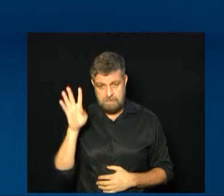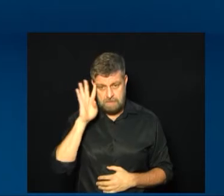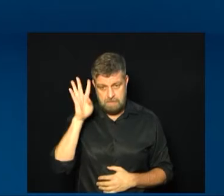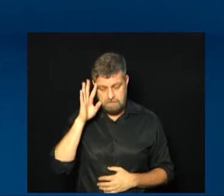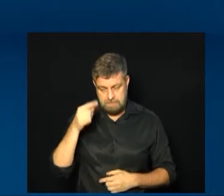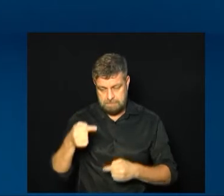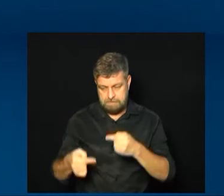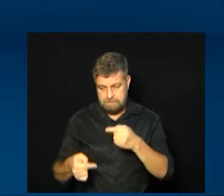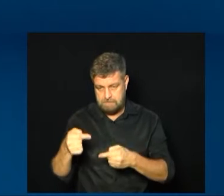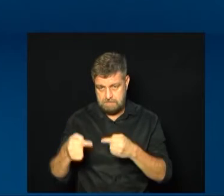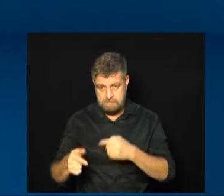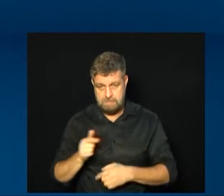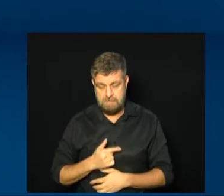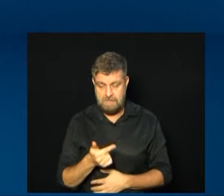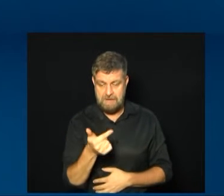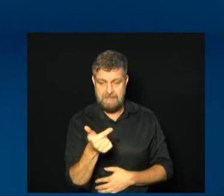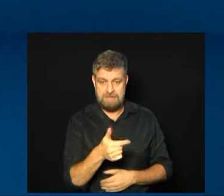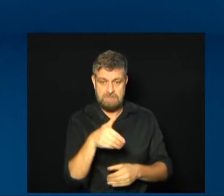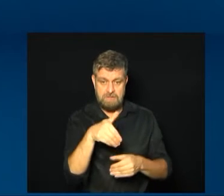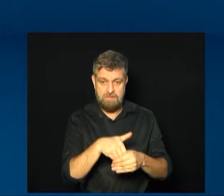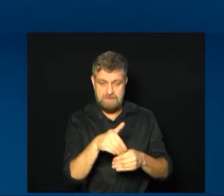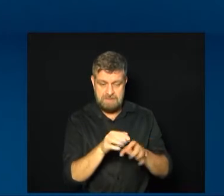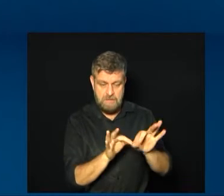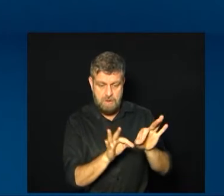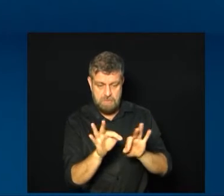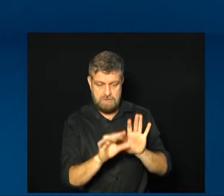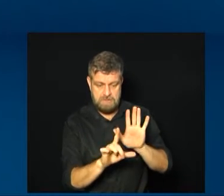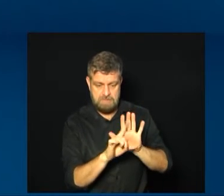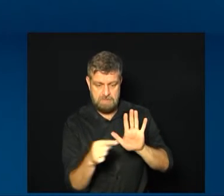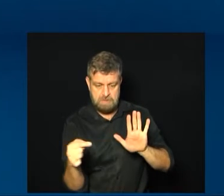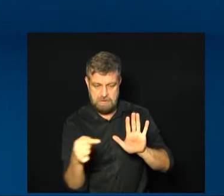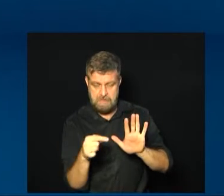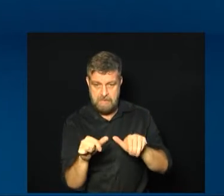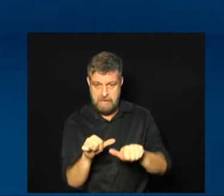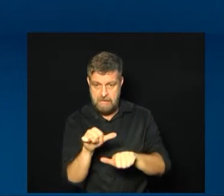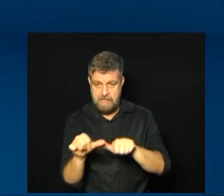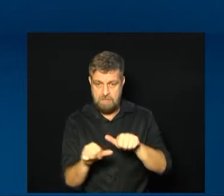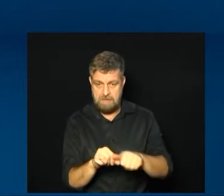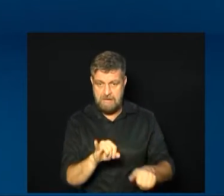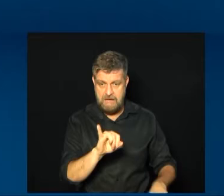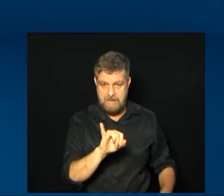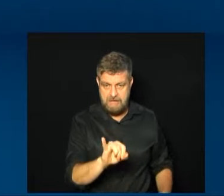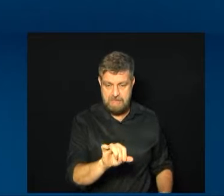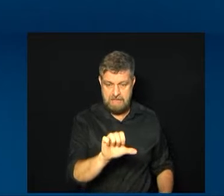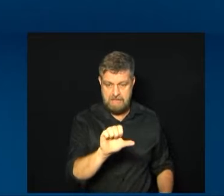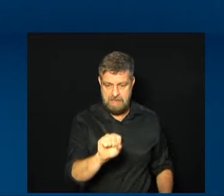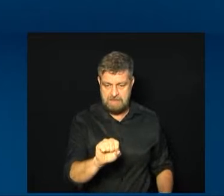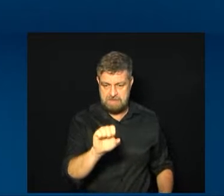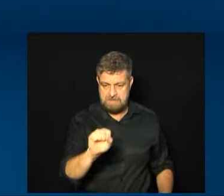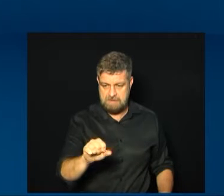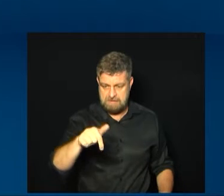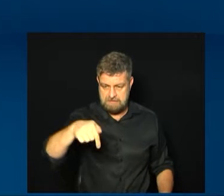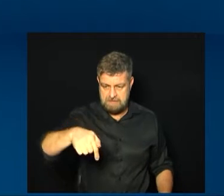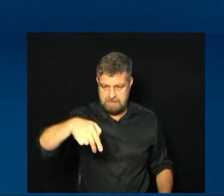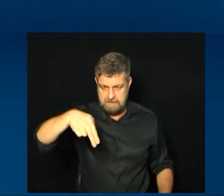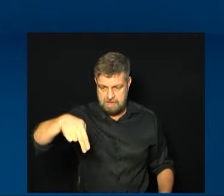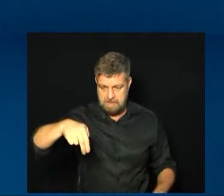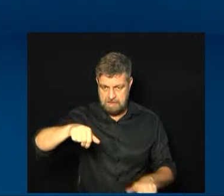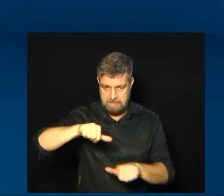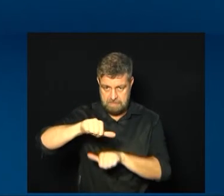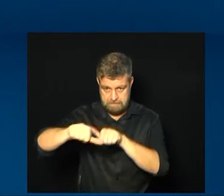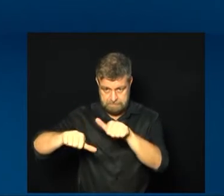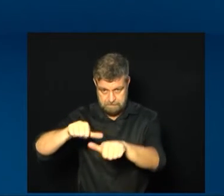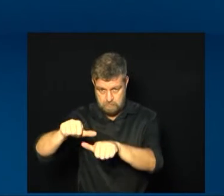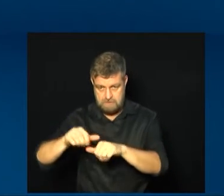quarta-feira começa com a segunda votação do projeto de lei que altera a lei do ISS-QN, o Imposto sobre Serviços de